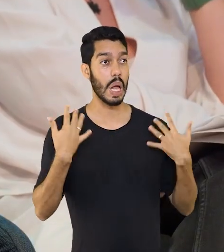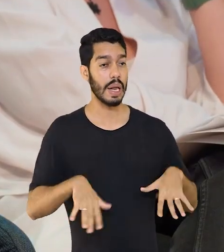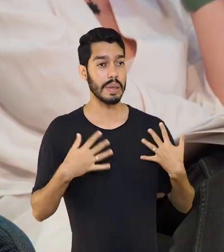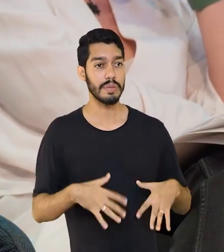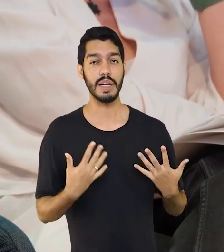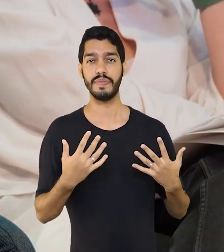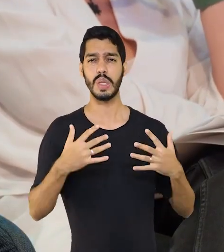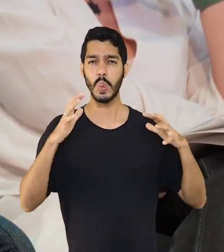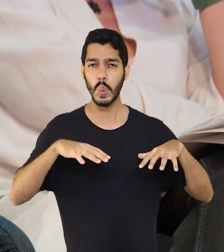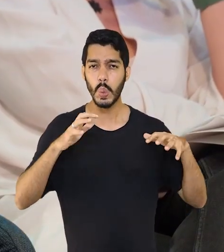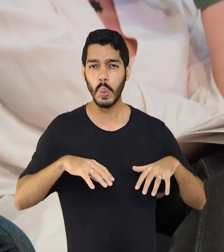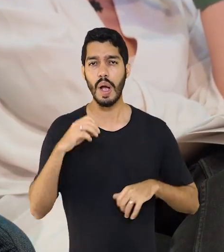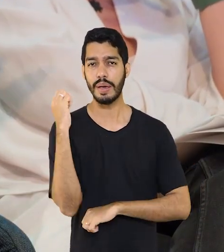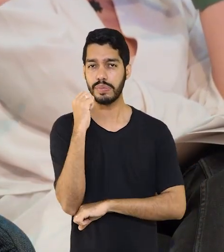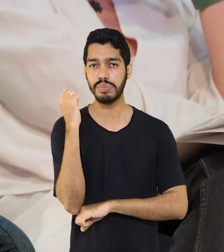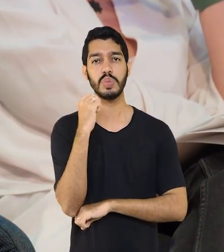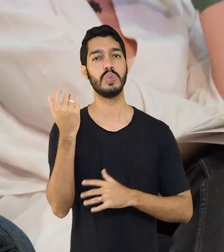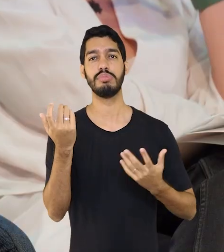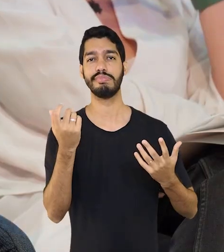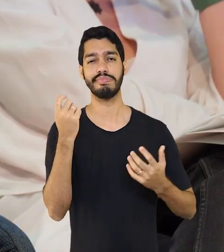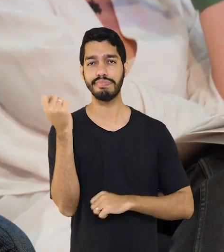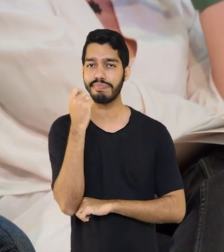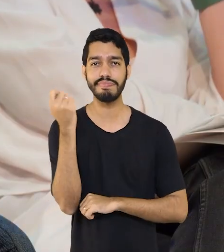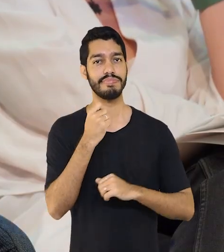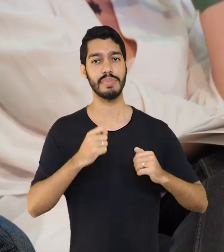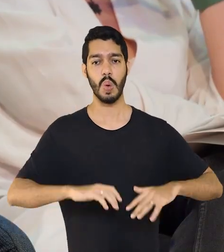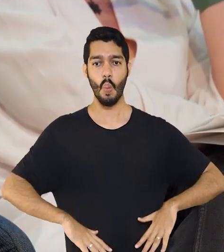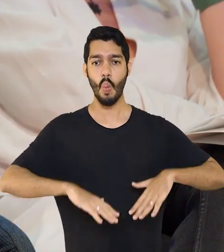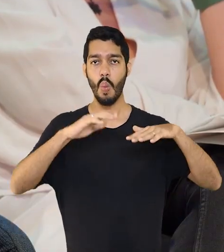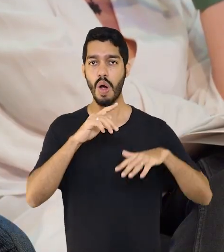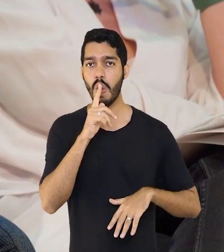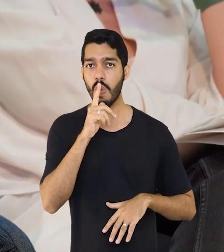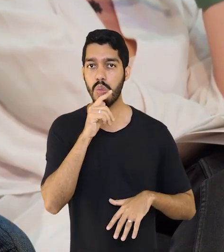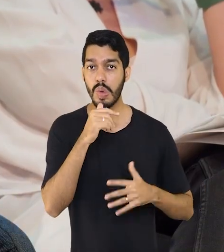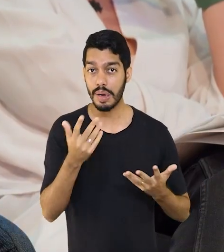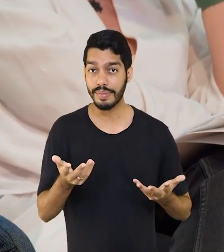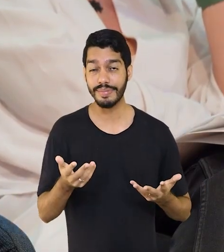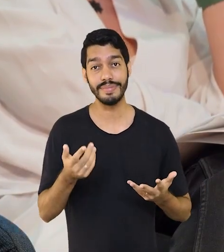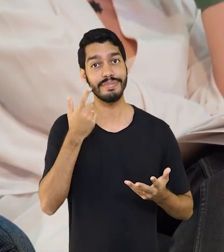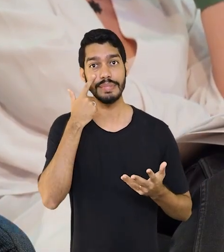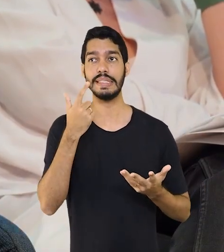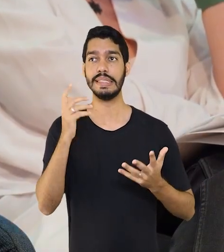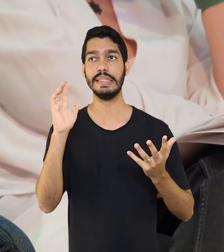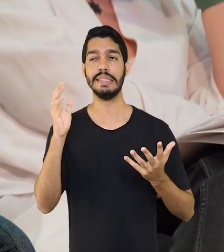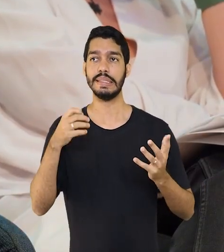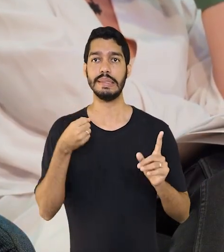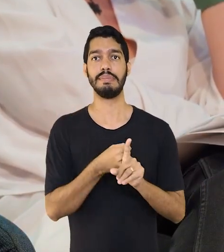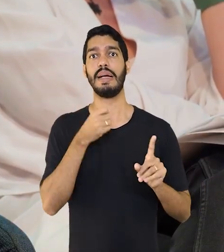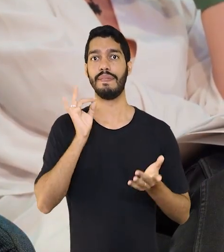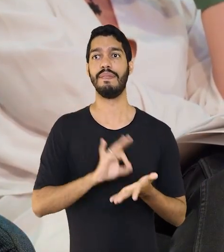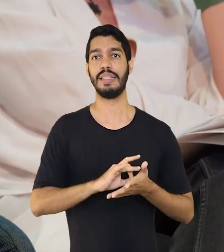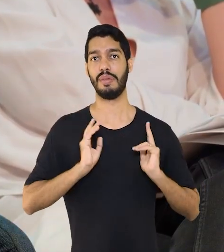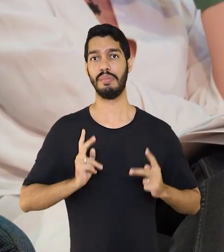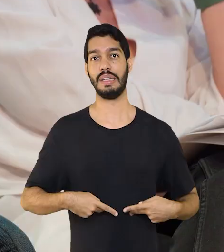vê o desastre, a gente vê lá as chuvas no Rio Grande do Sul, fica muito evidente para a gente o quanto que o clima impacta na